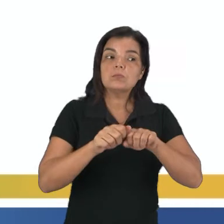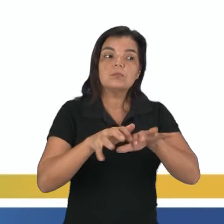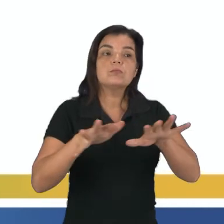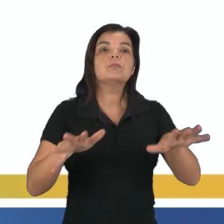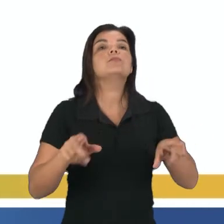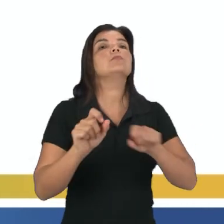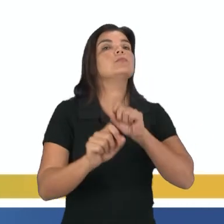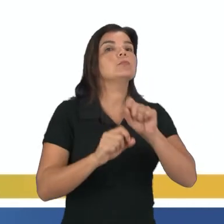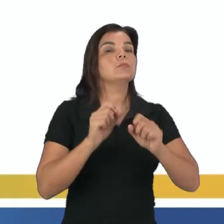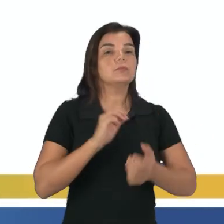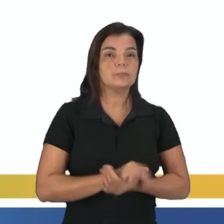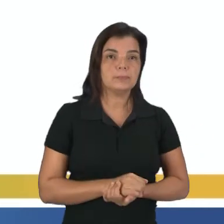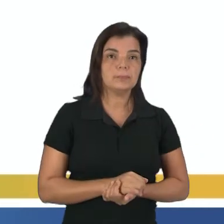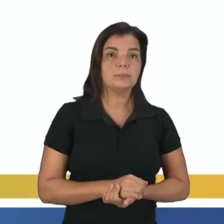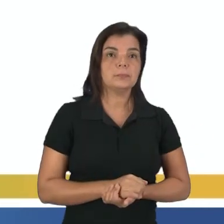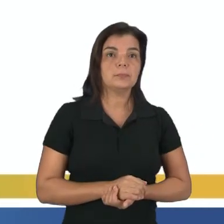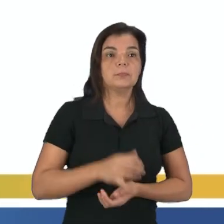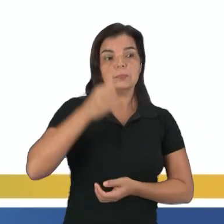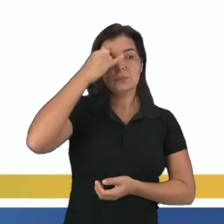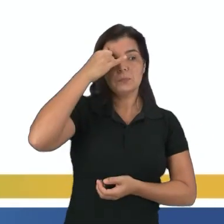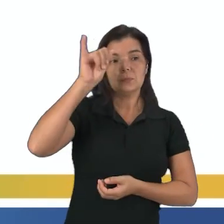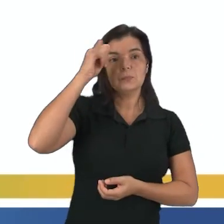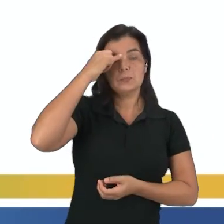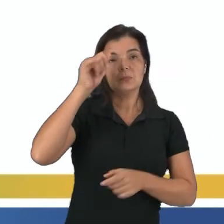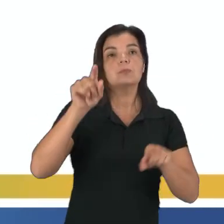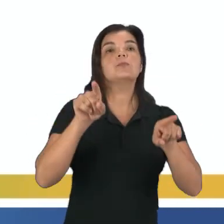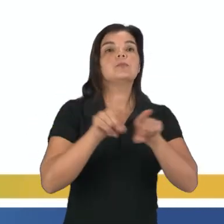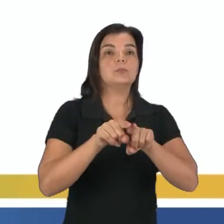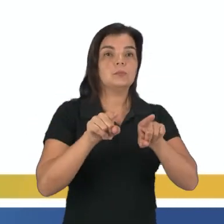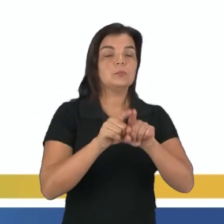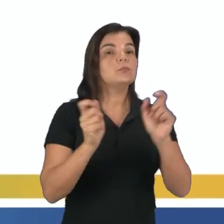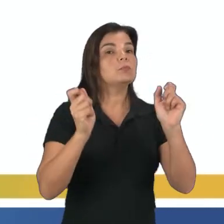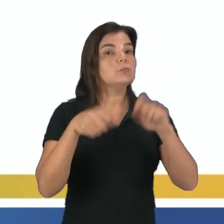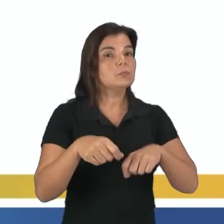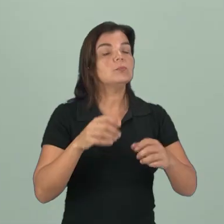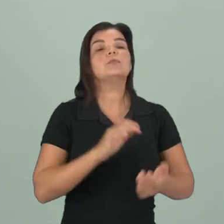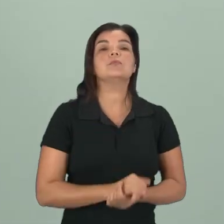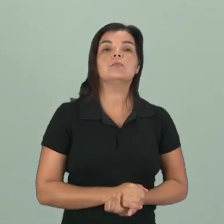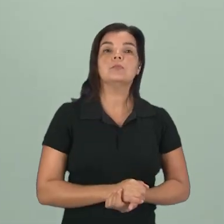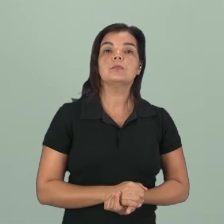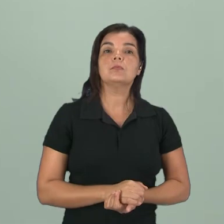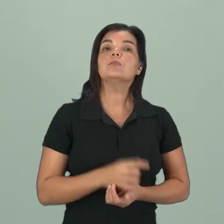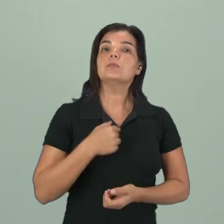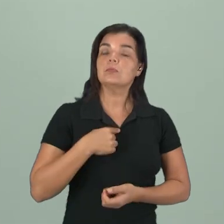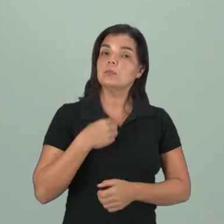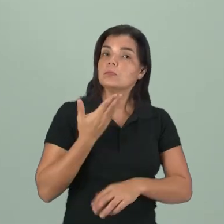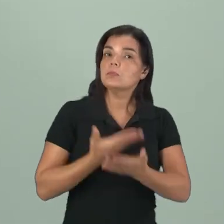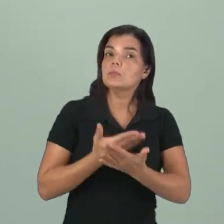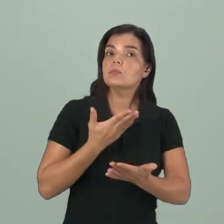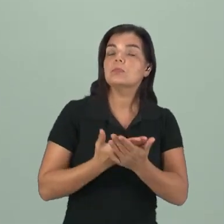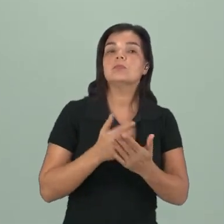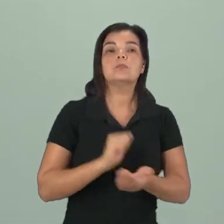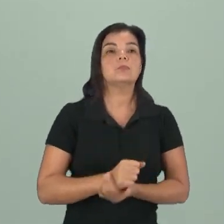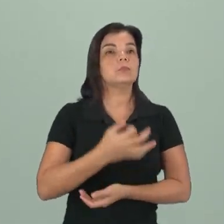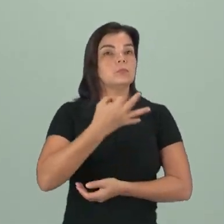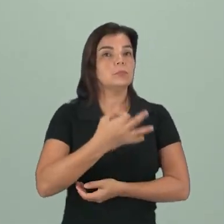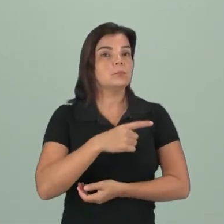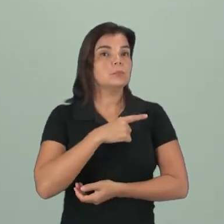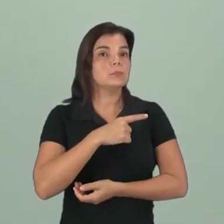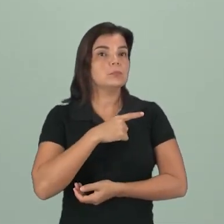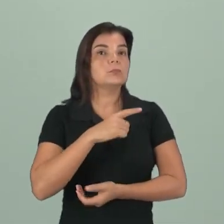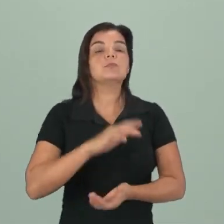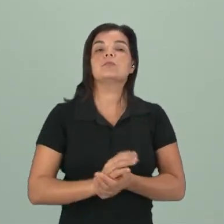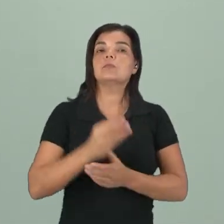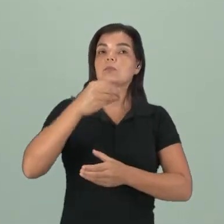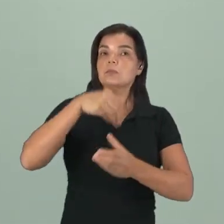expansão de ideias e de áreas em que ele pode ser especializado, certo? E aí a gente tem a implementação dentro